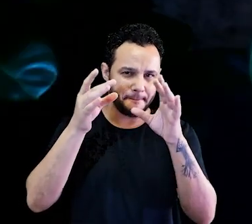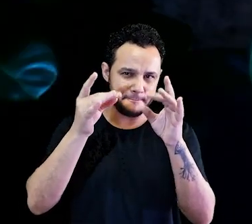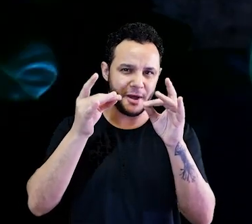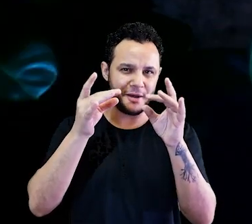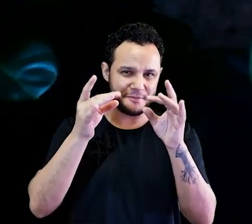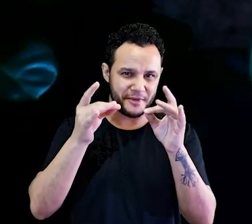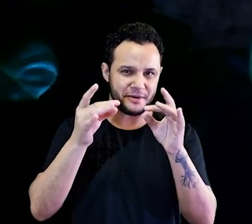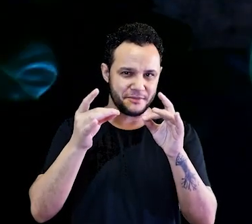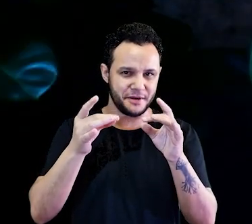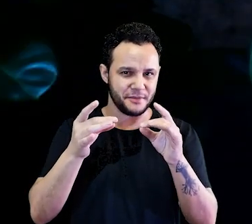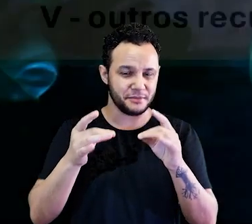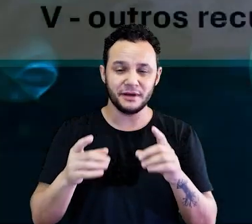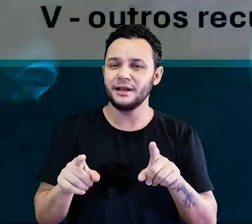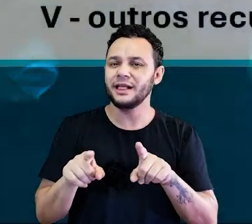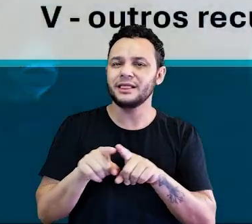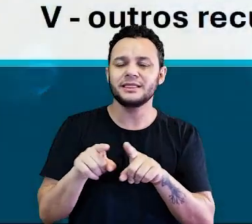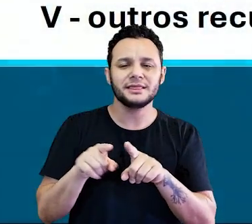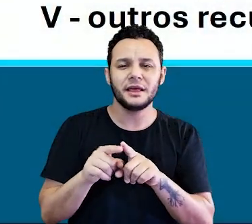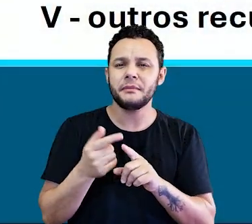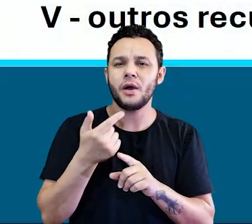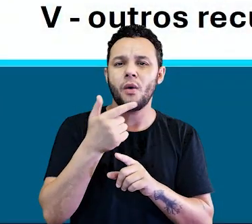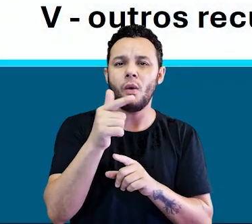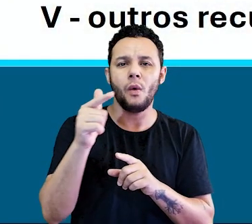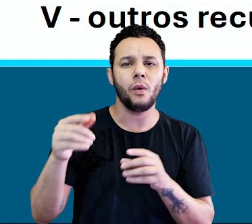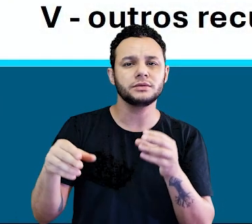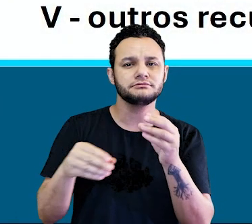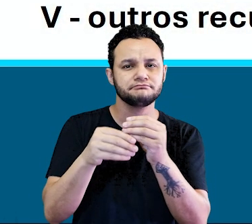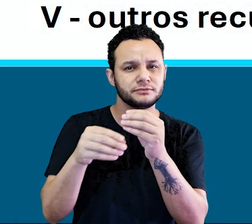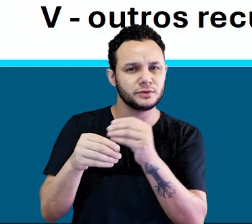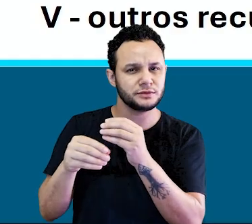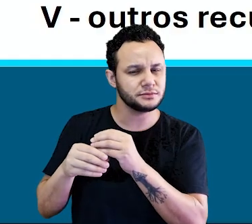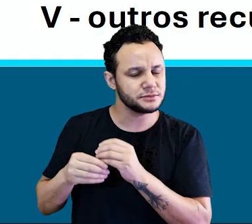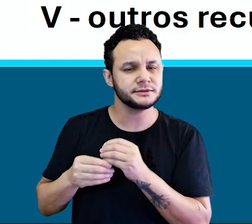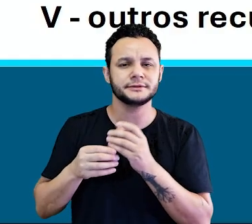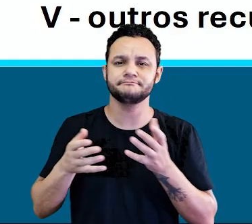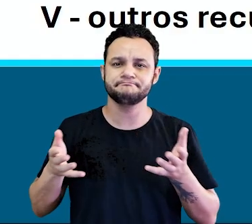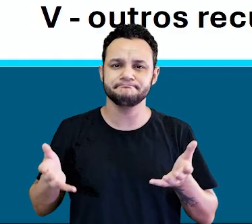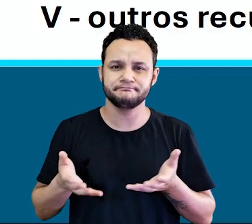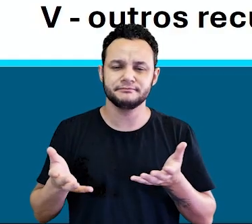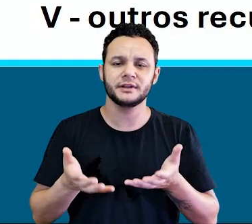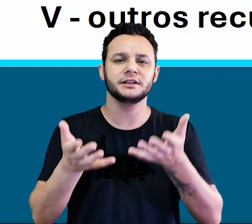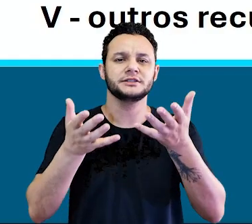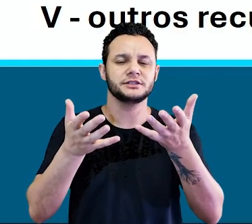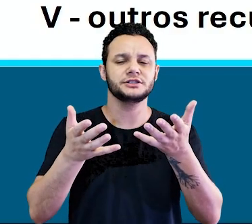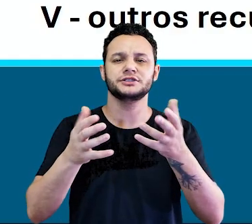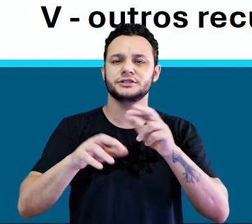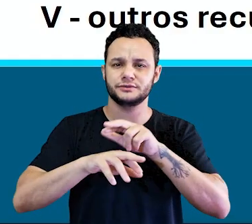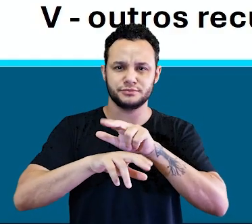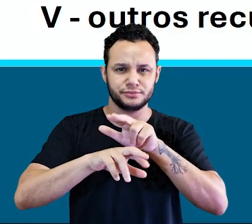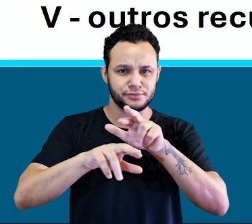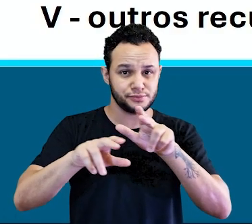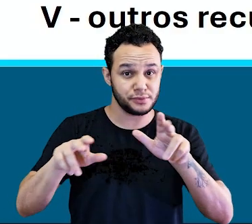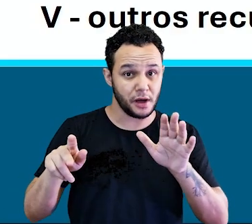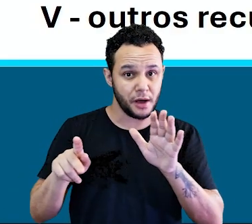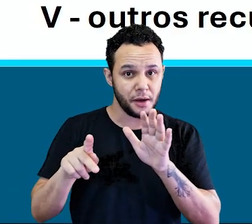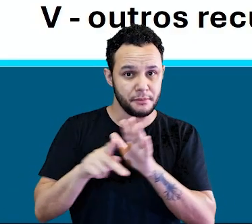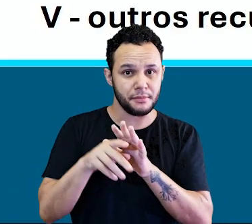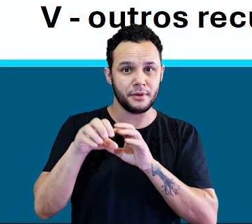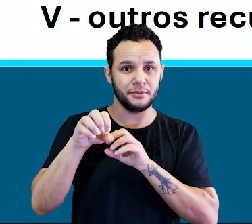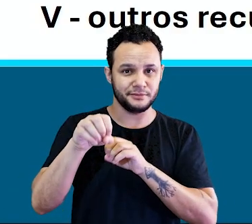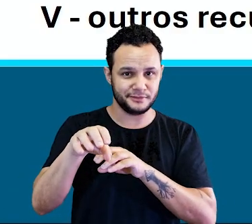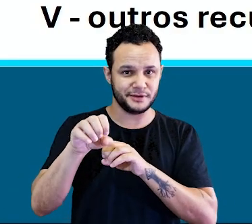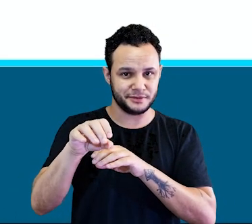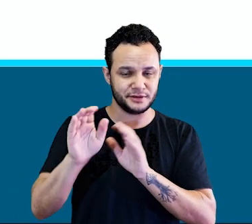falar bastante depois também, e de outras contribuições sociais, receitas de incentivos fiscais e outros